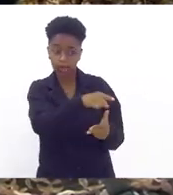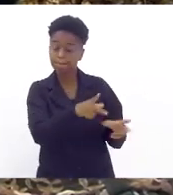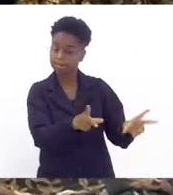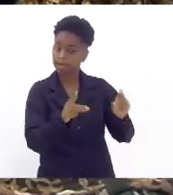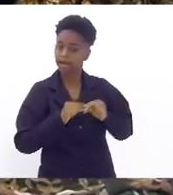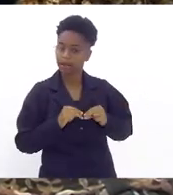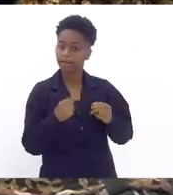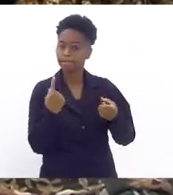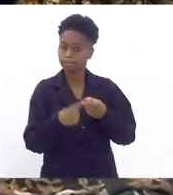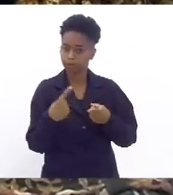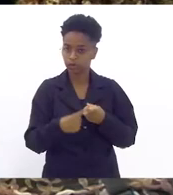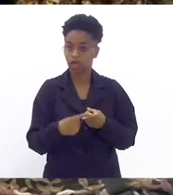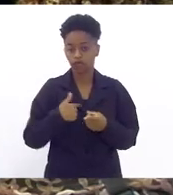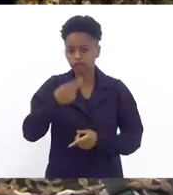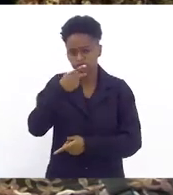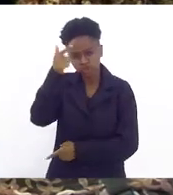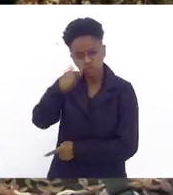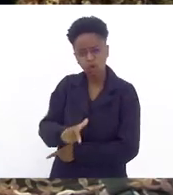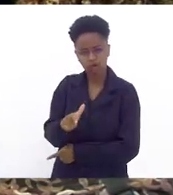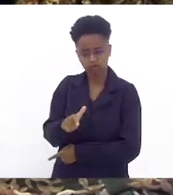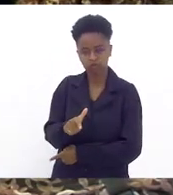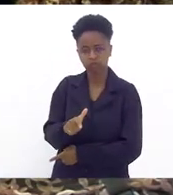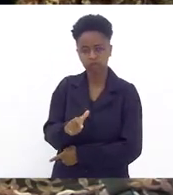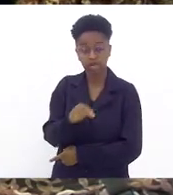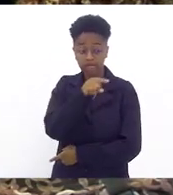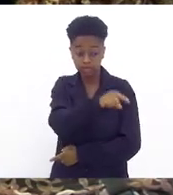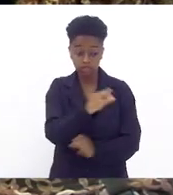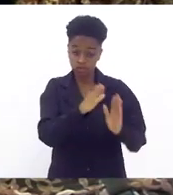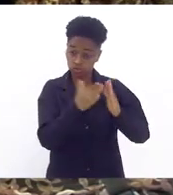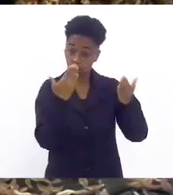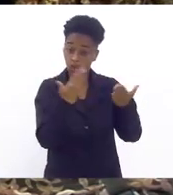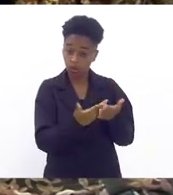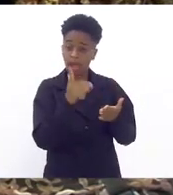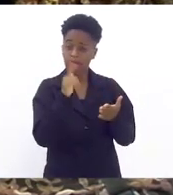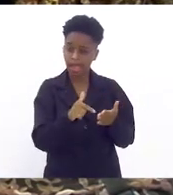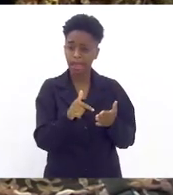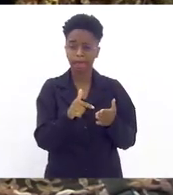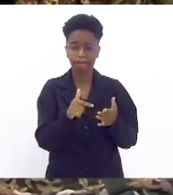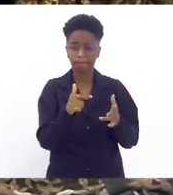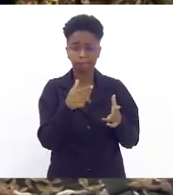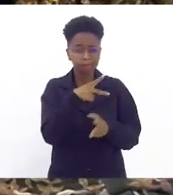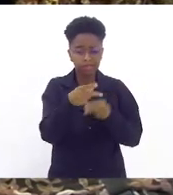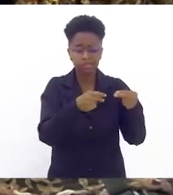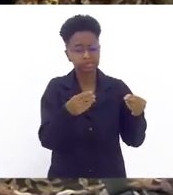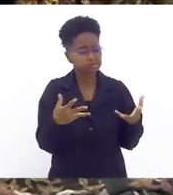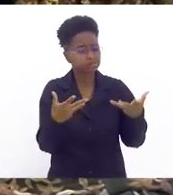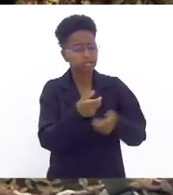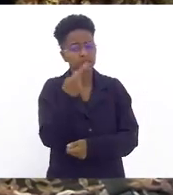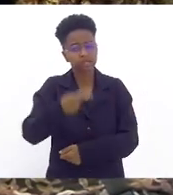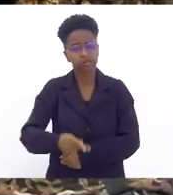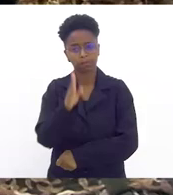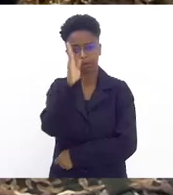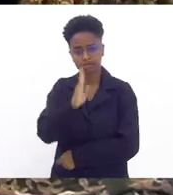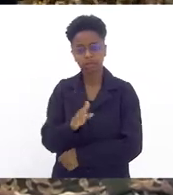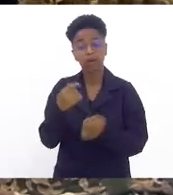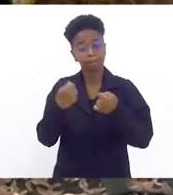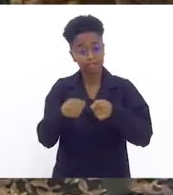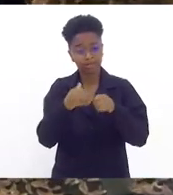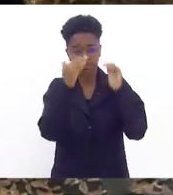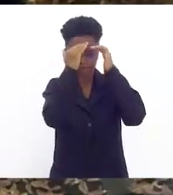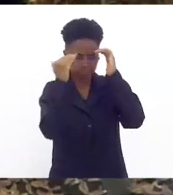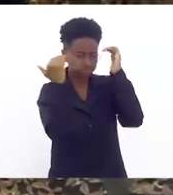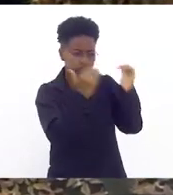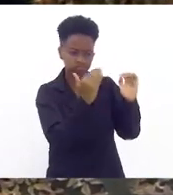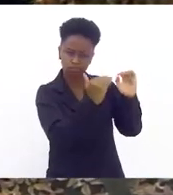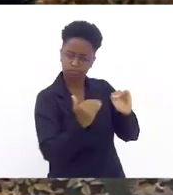porque essa Eu repito por último essa escola é uma joia do Teatro Nacional e precisa ser considerada a